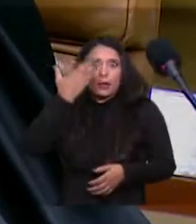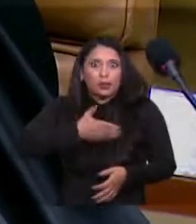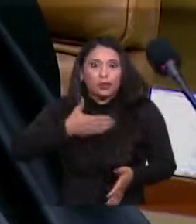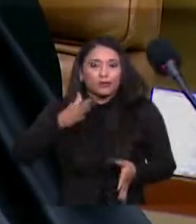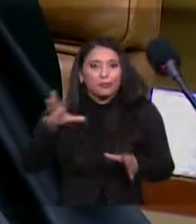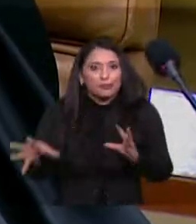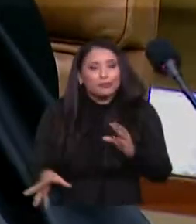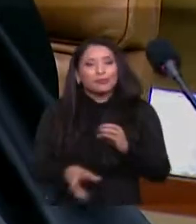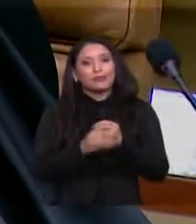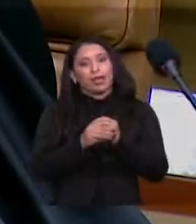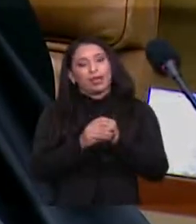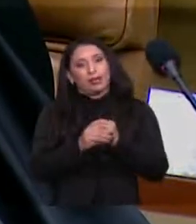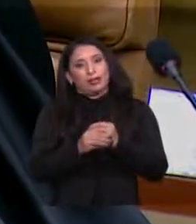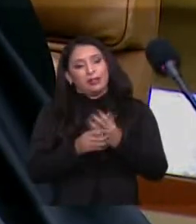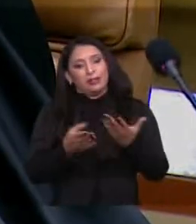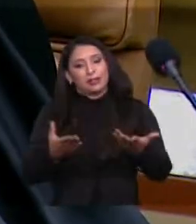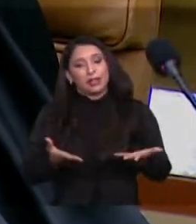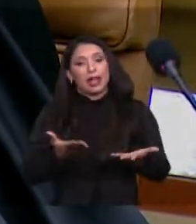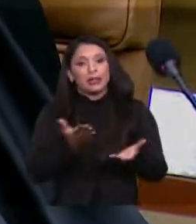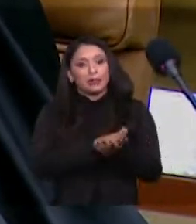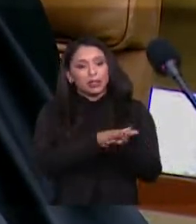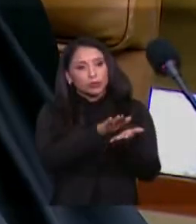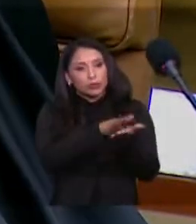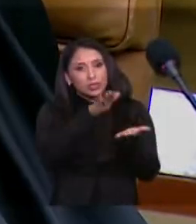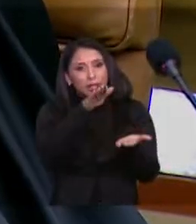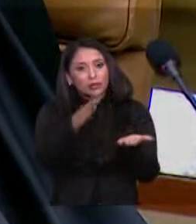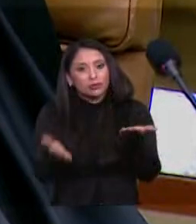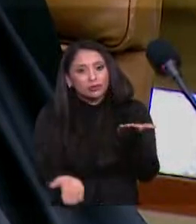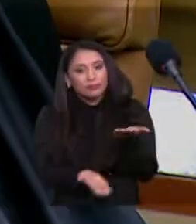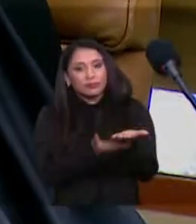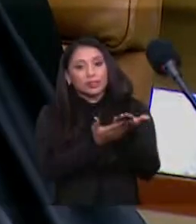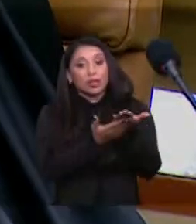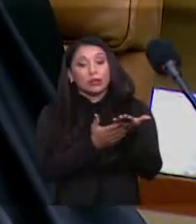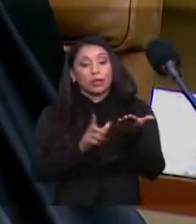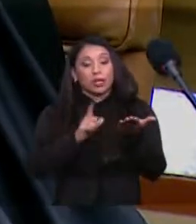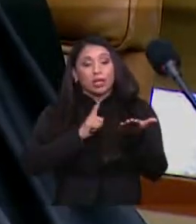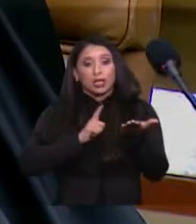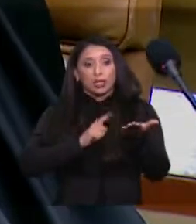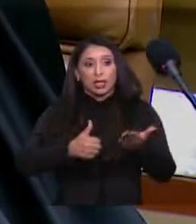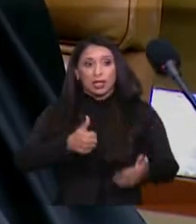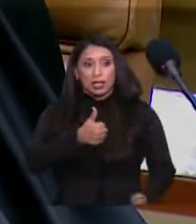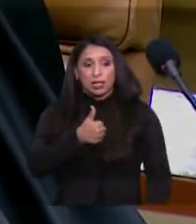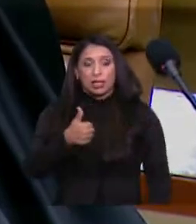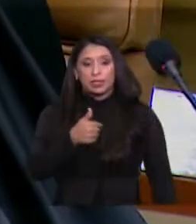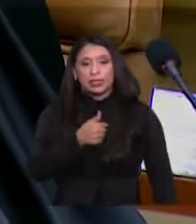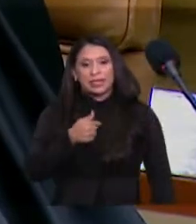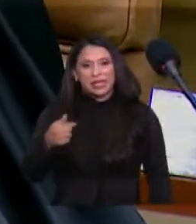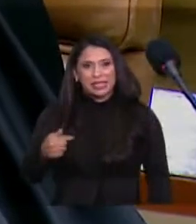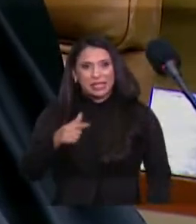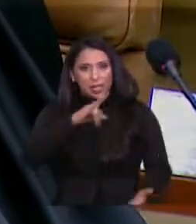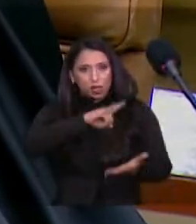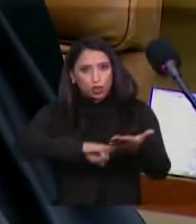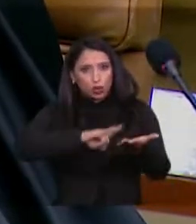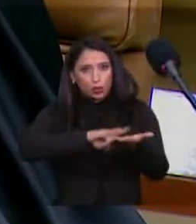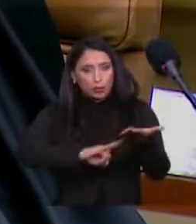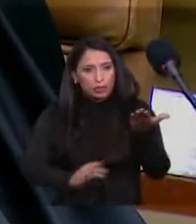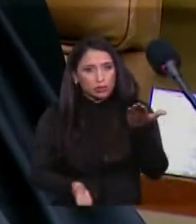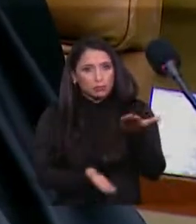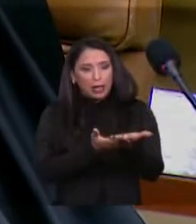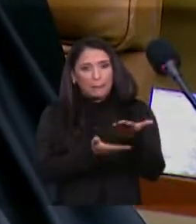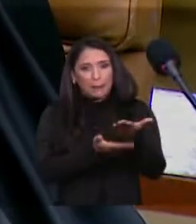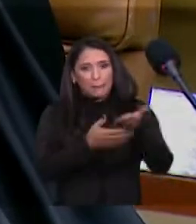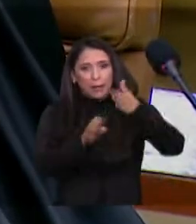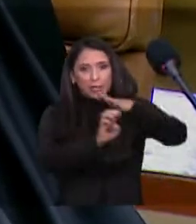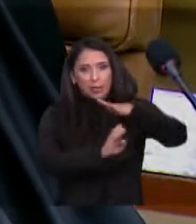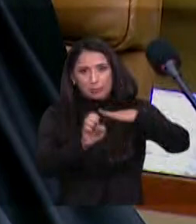prova adicional quem é meu modo de viver e os autos qual seja são 17 documentos relacionados à BR